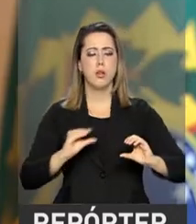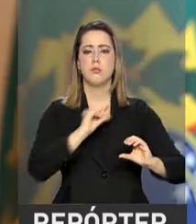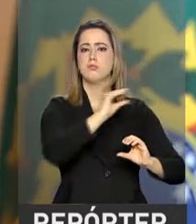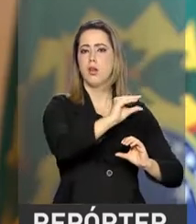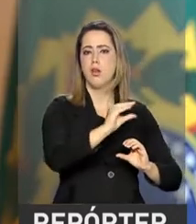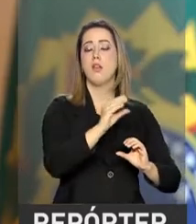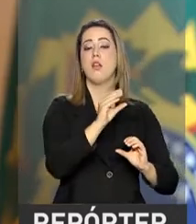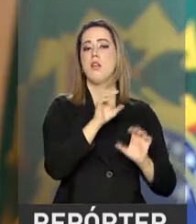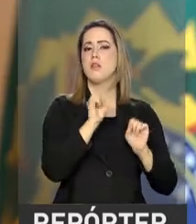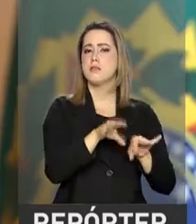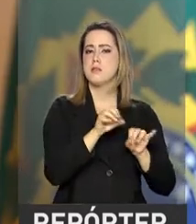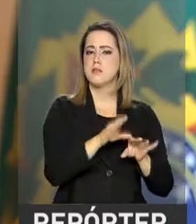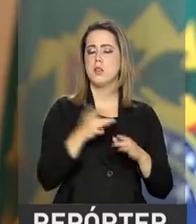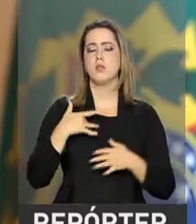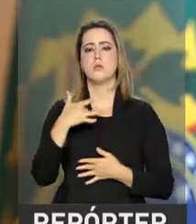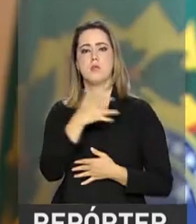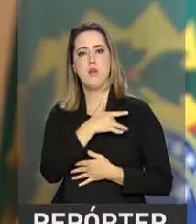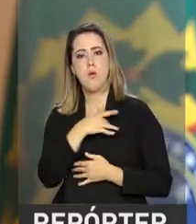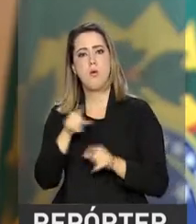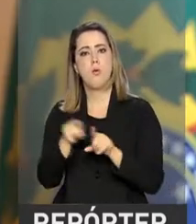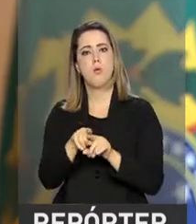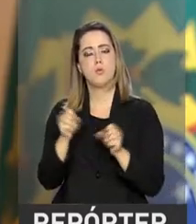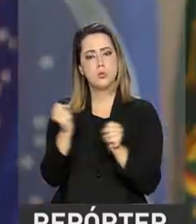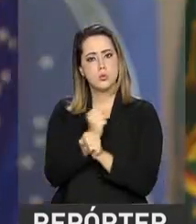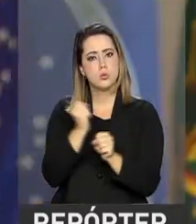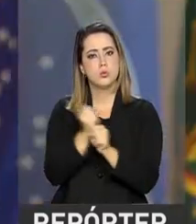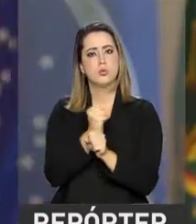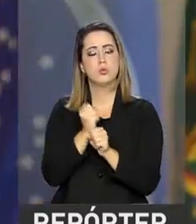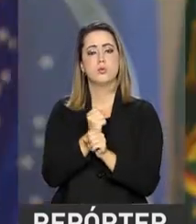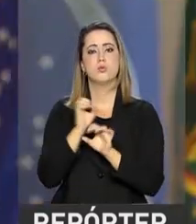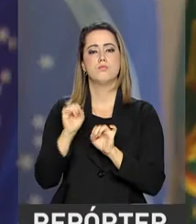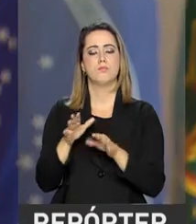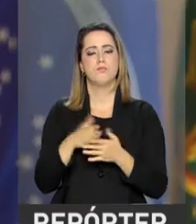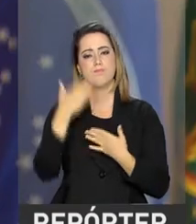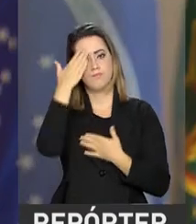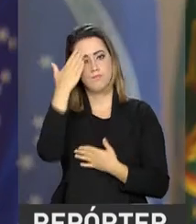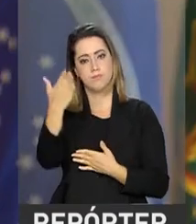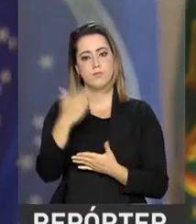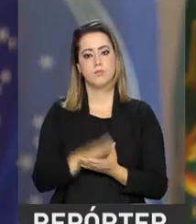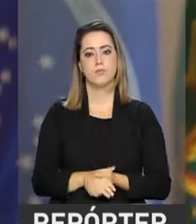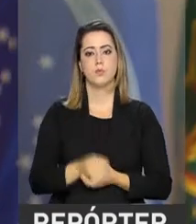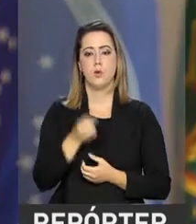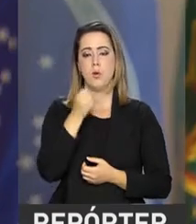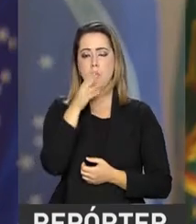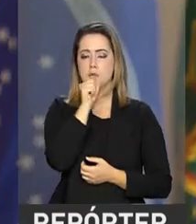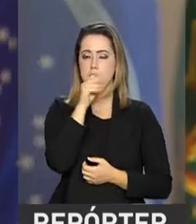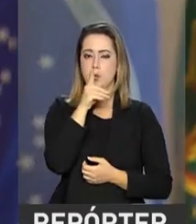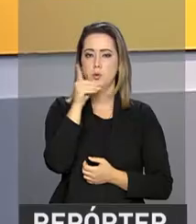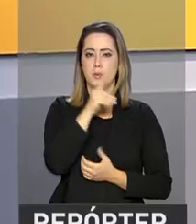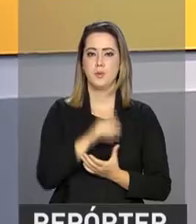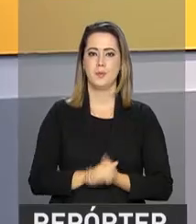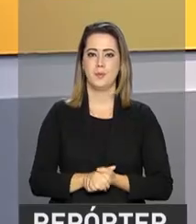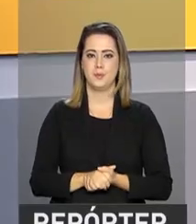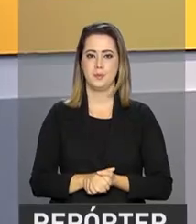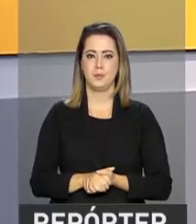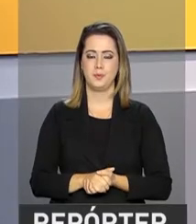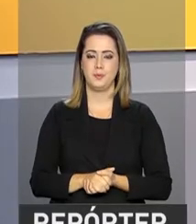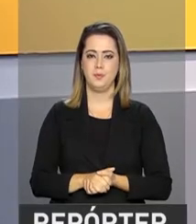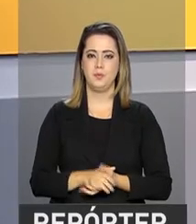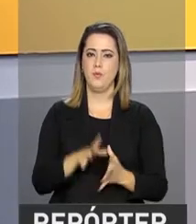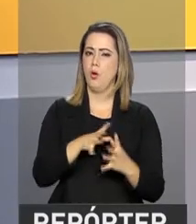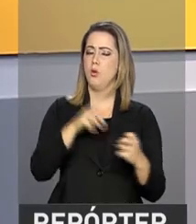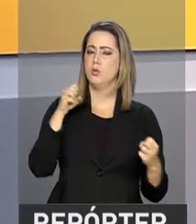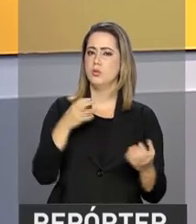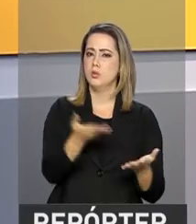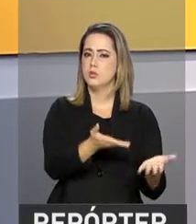segurança infraestrutura e educação obrigado e bom fim de semana a dose os idosos